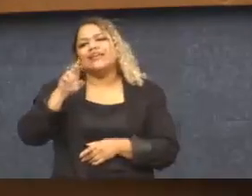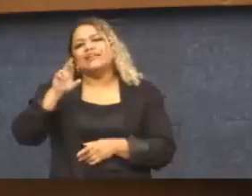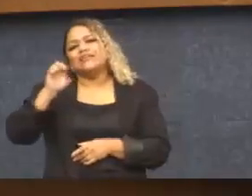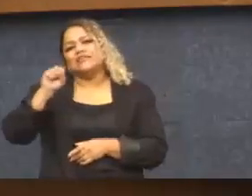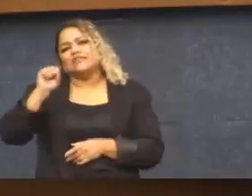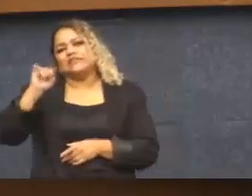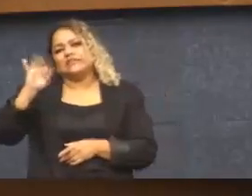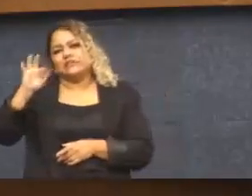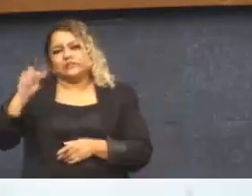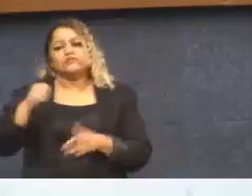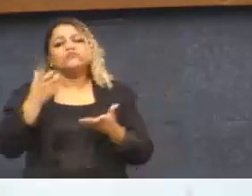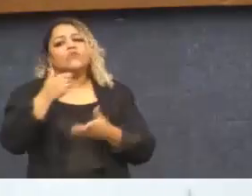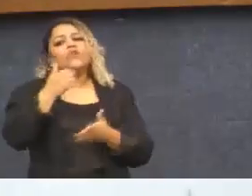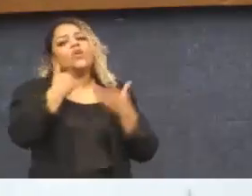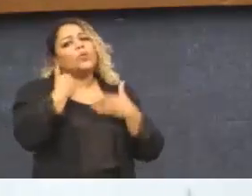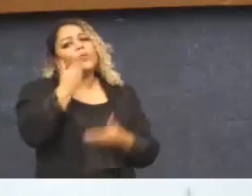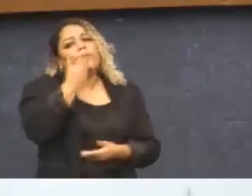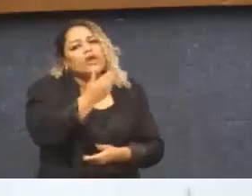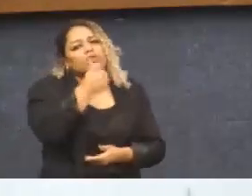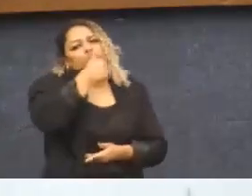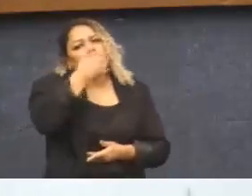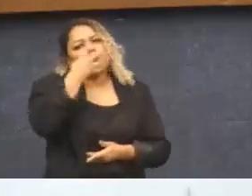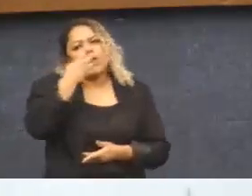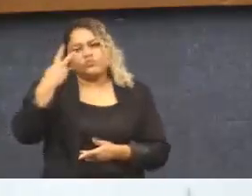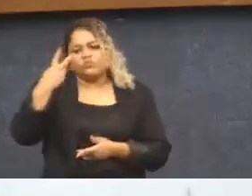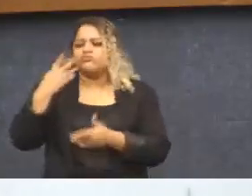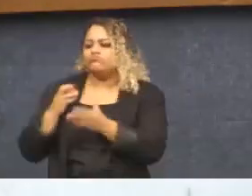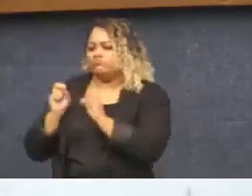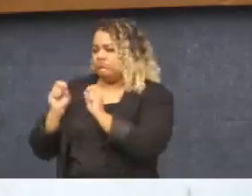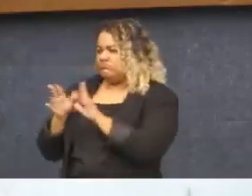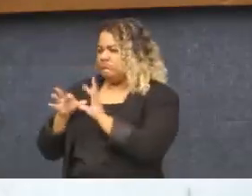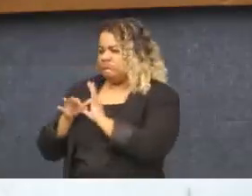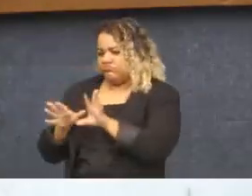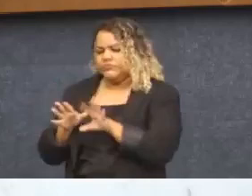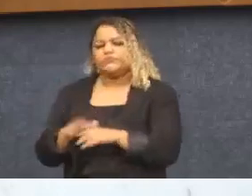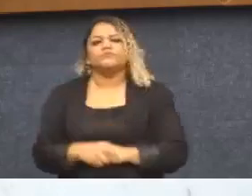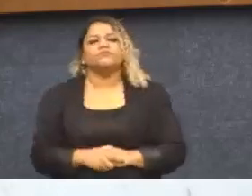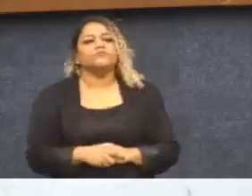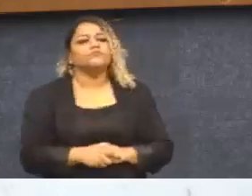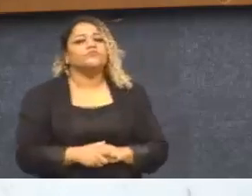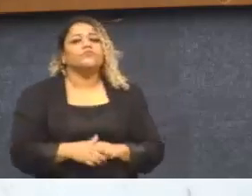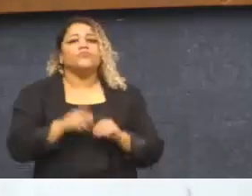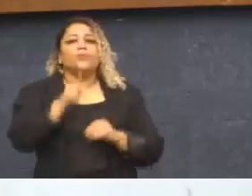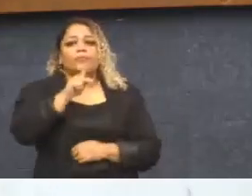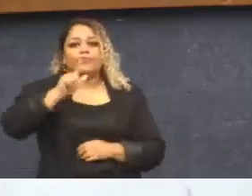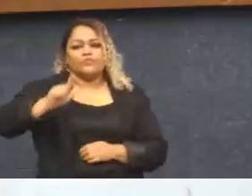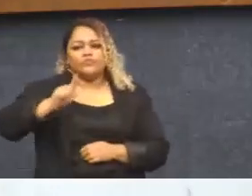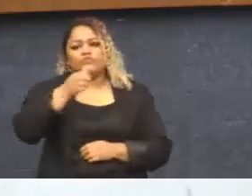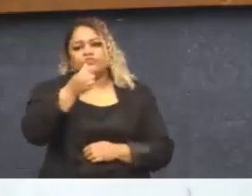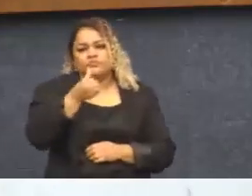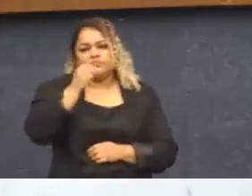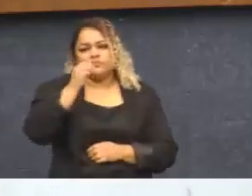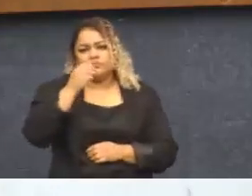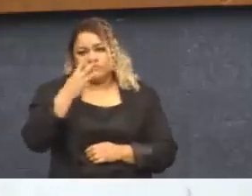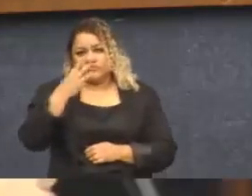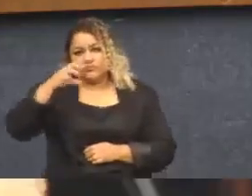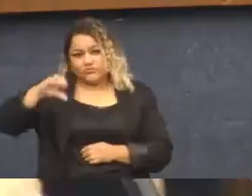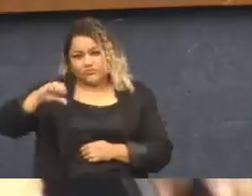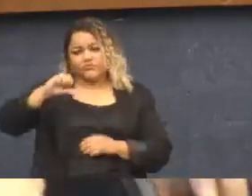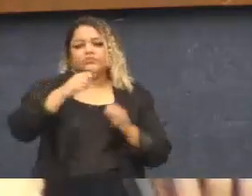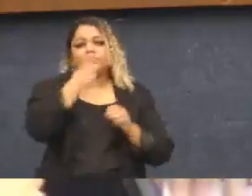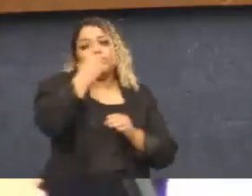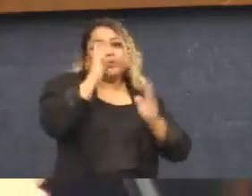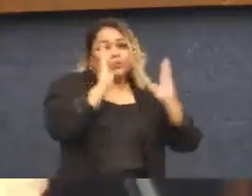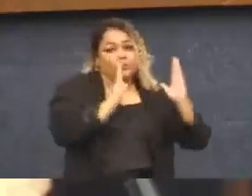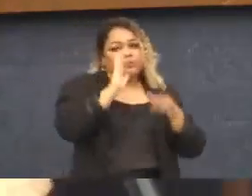Senhor secretário, próximo item na pauta. Projeto de Lei 639 de 2023, primeiro turno, ementa,